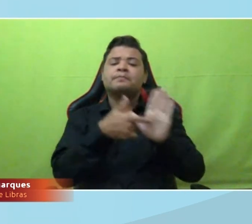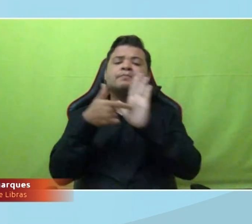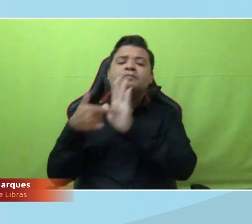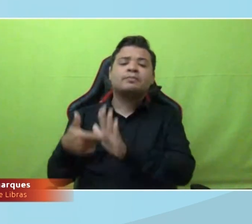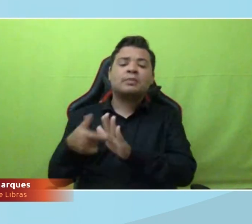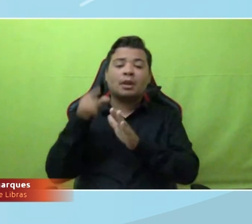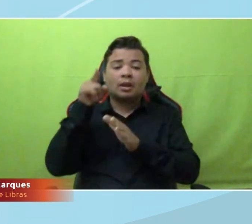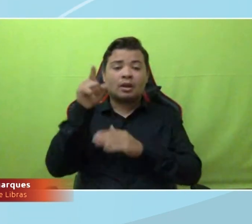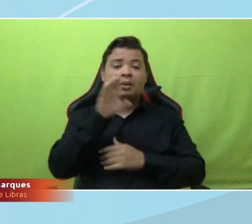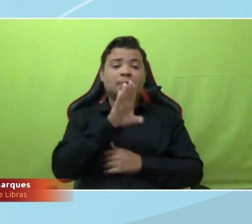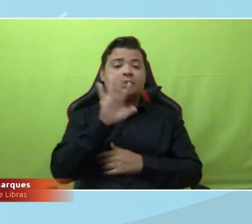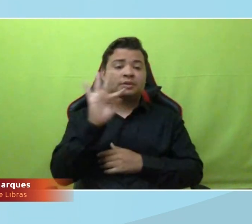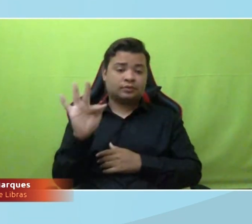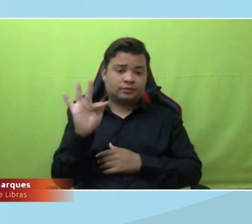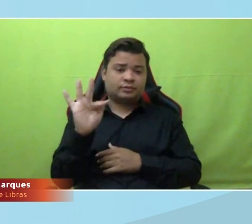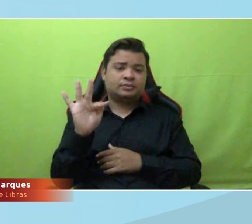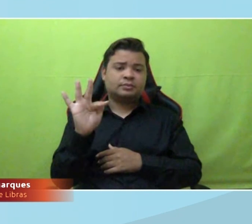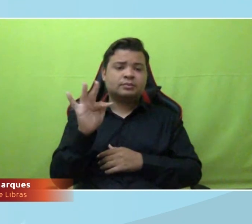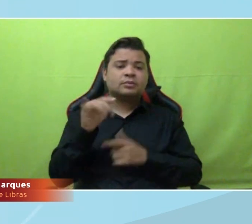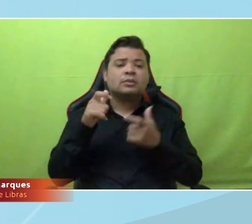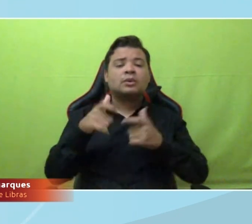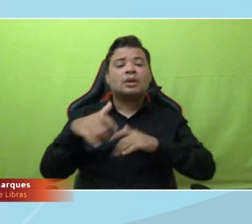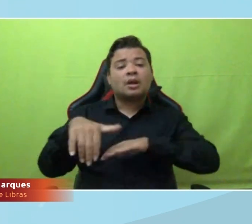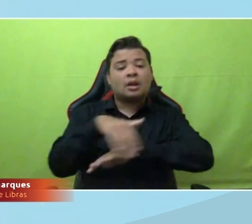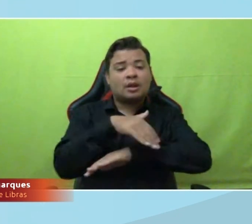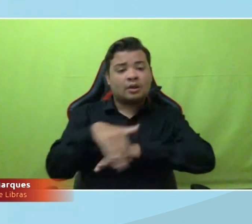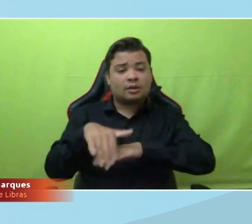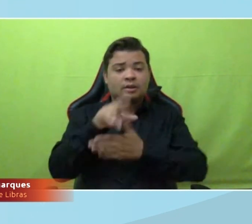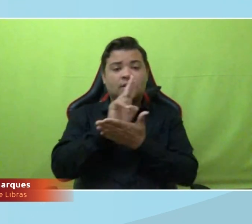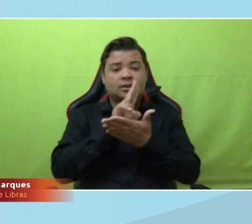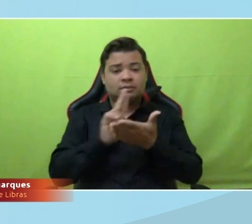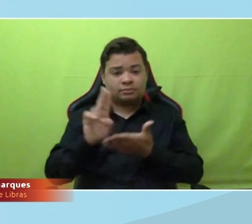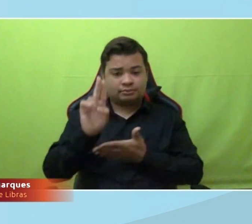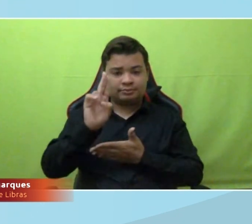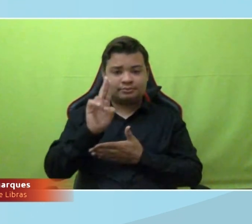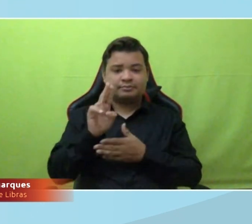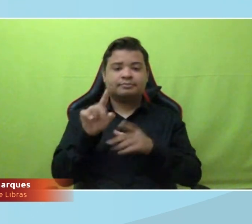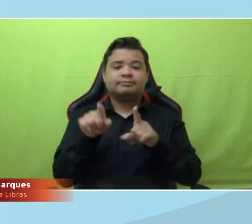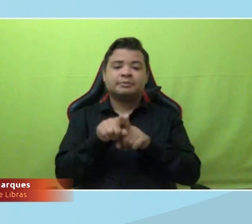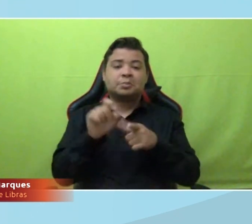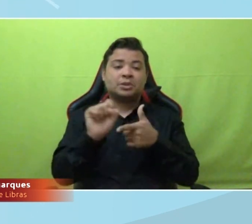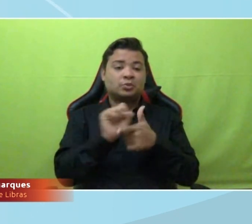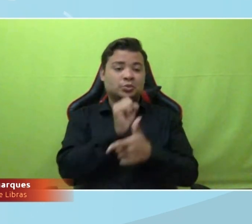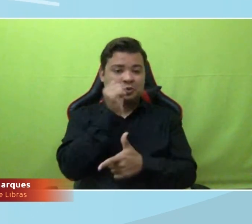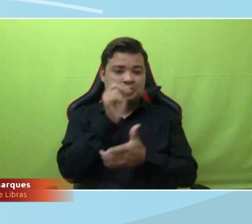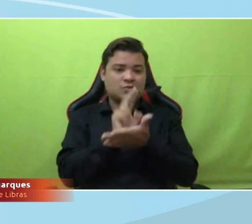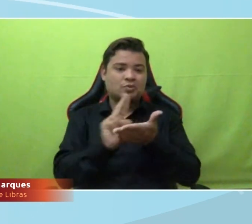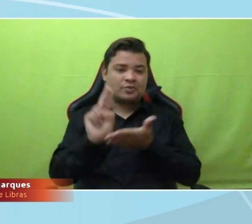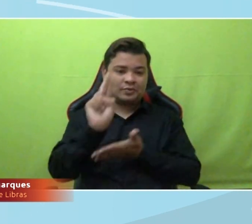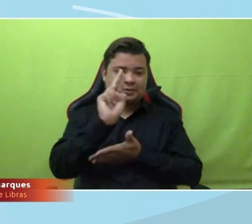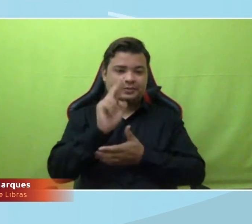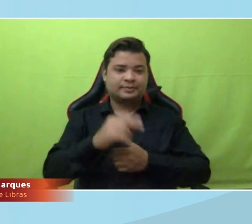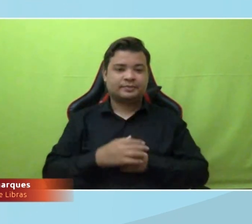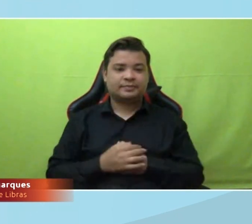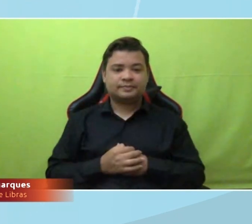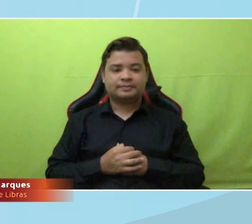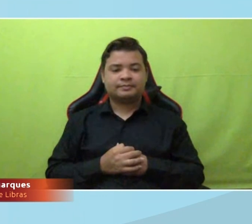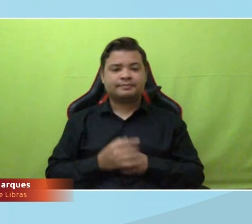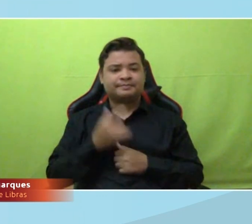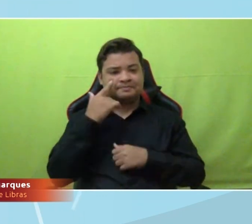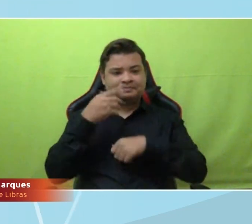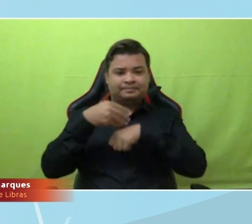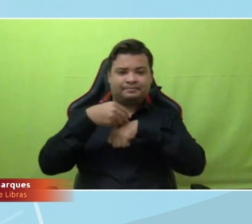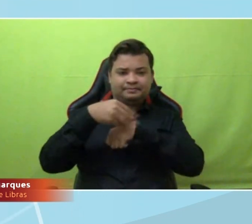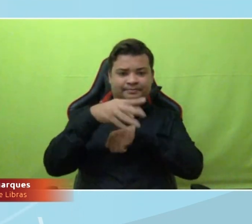Basileu França, que fica na Avenida Universitária, também no setor universitário. E com essas dicas para o seu